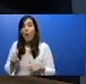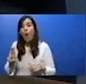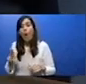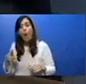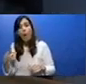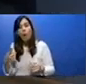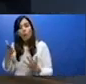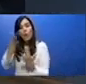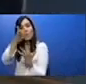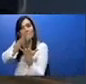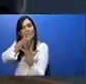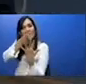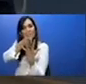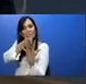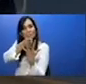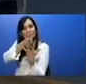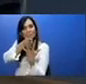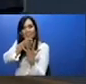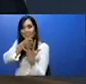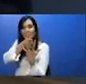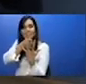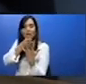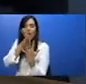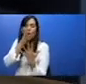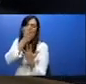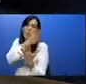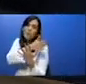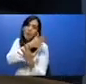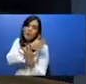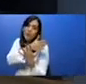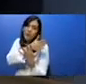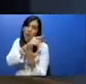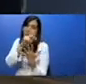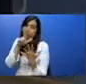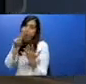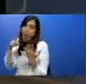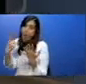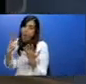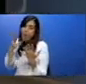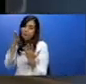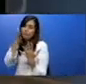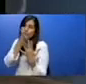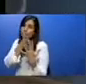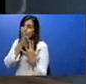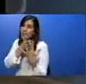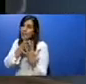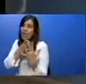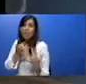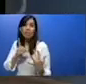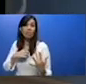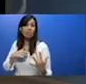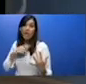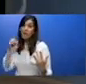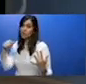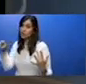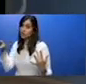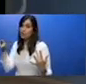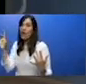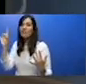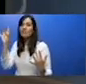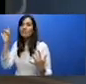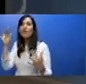no meio da palavra. Se vocês observarem várias palavrinhas, que nem amanhã, por exemplo, ó, o tio